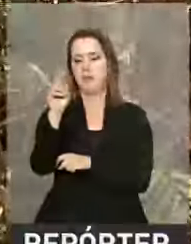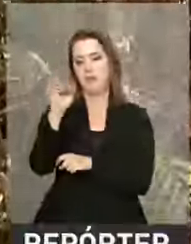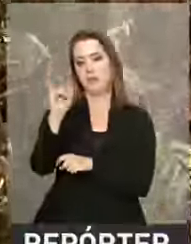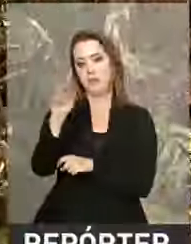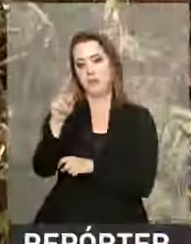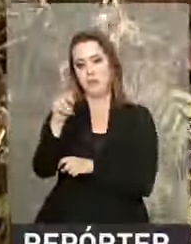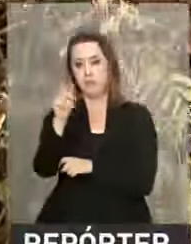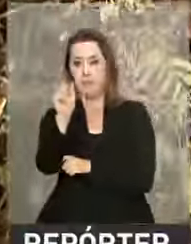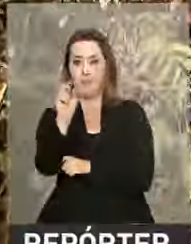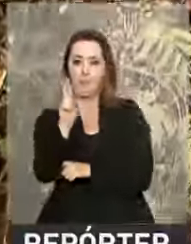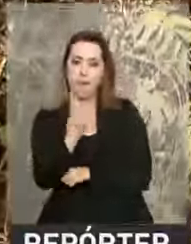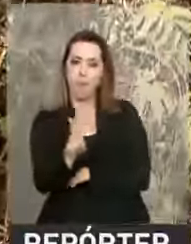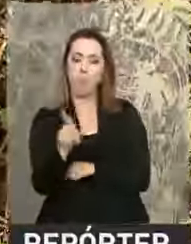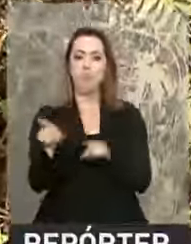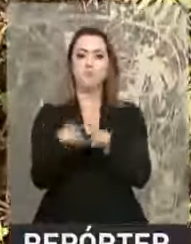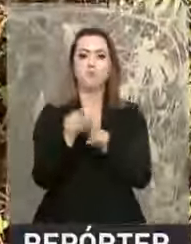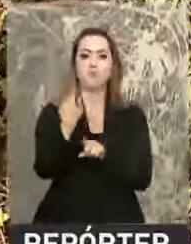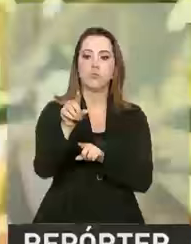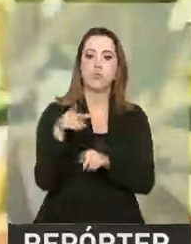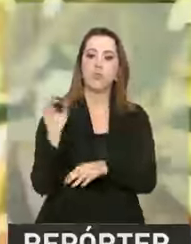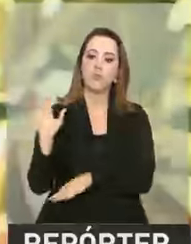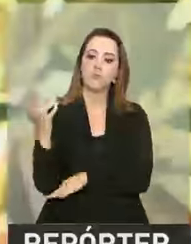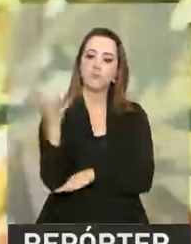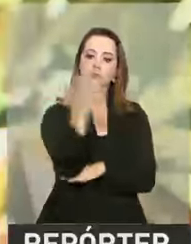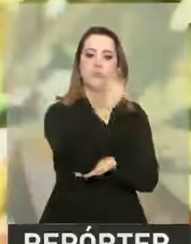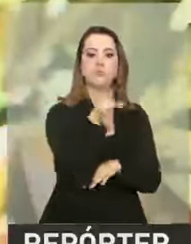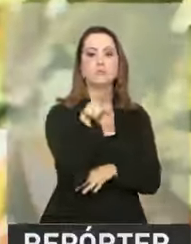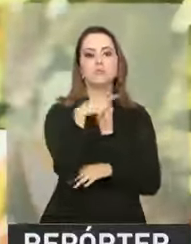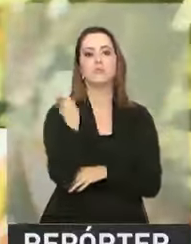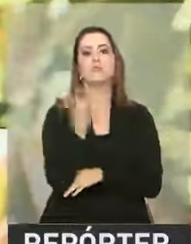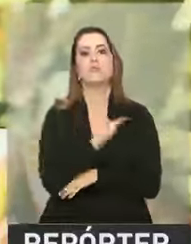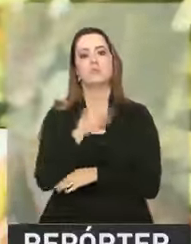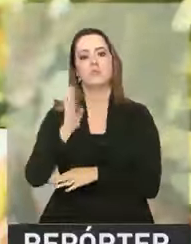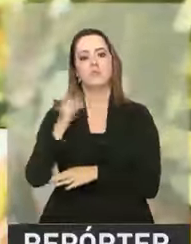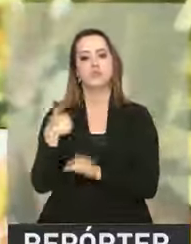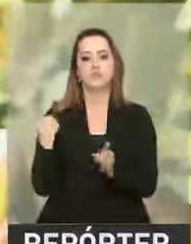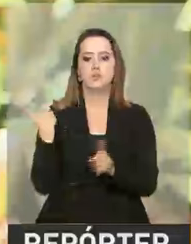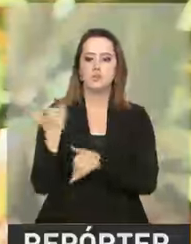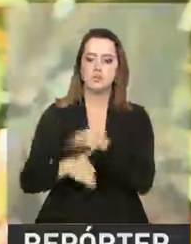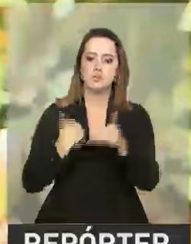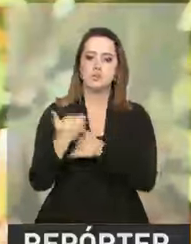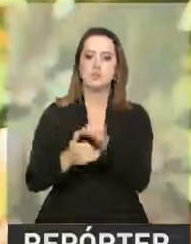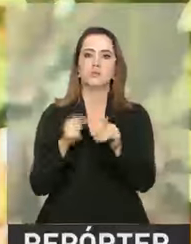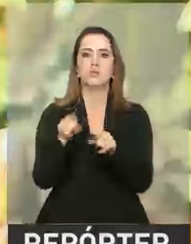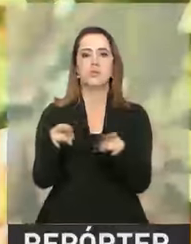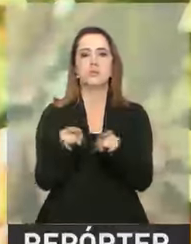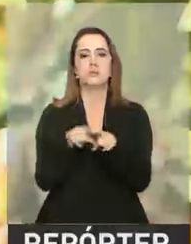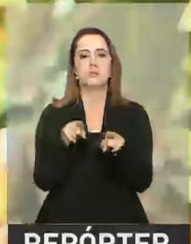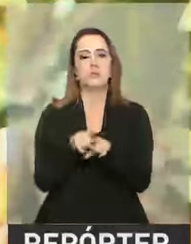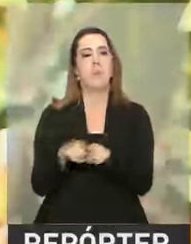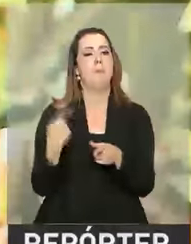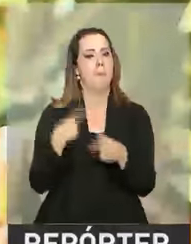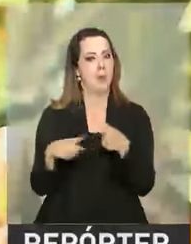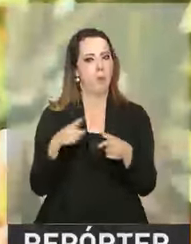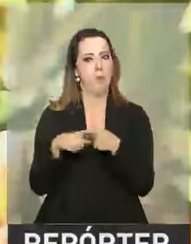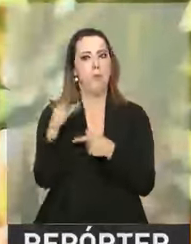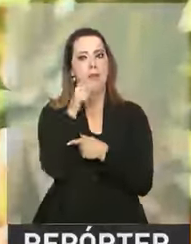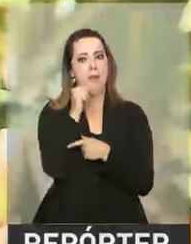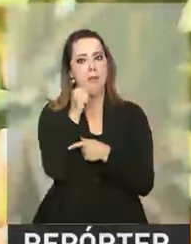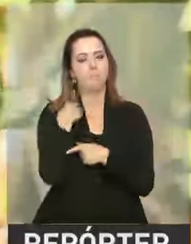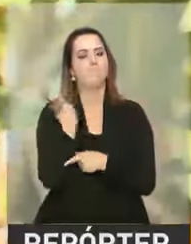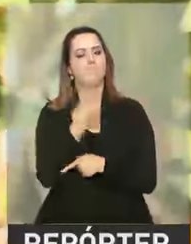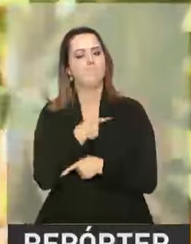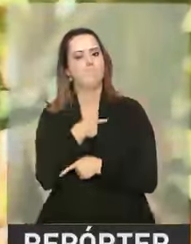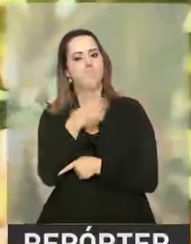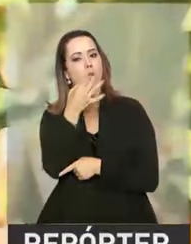plantio faz parte do projeto Produtor de Água. A gente já iniciava um problema de crise hídrica mesmo, né? E eu achei